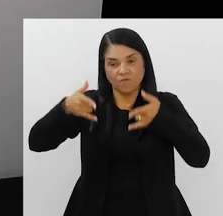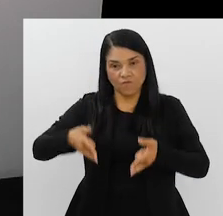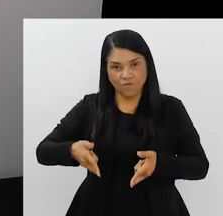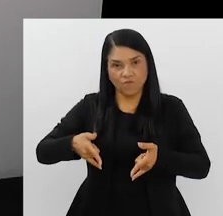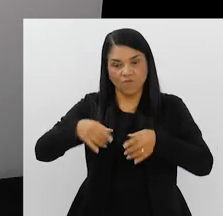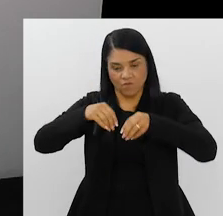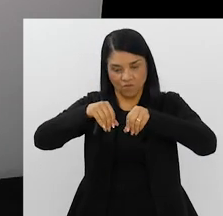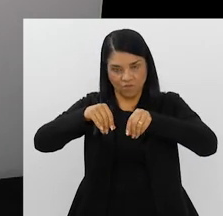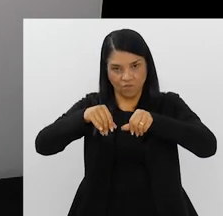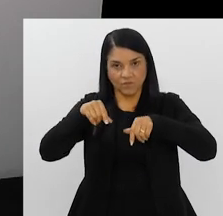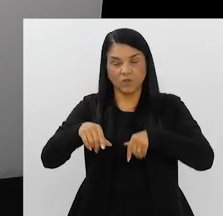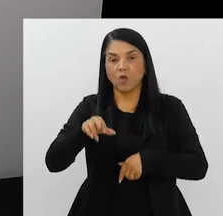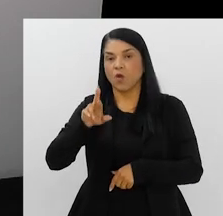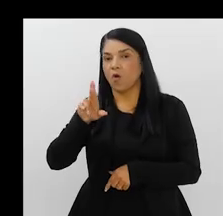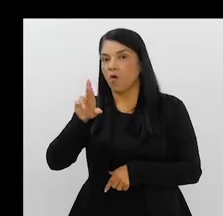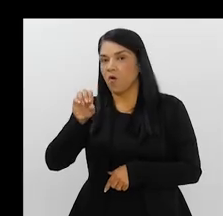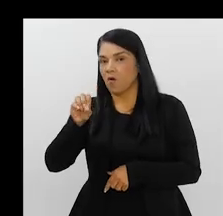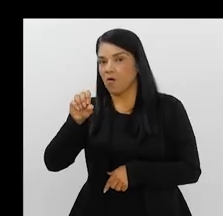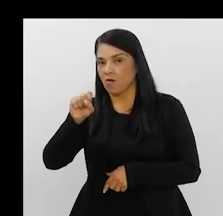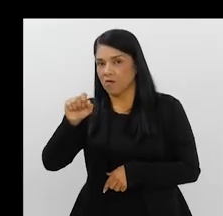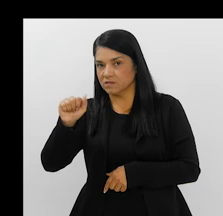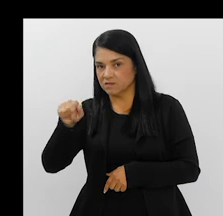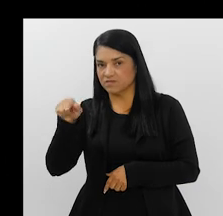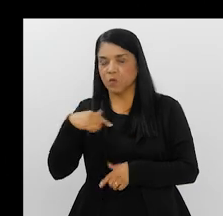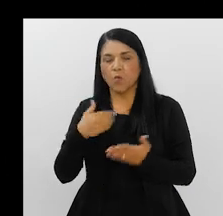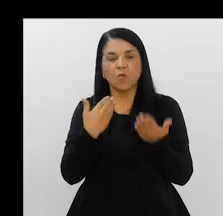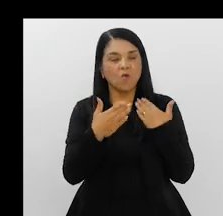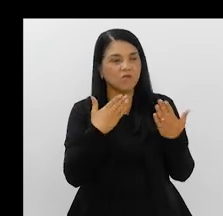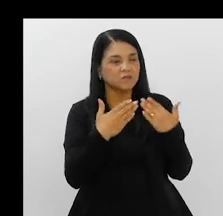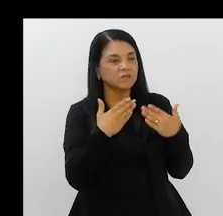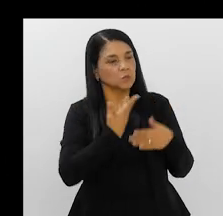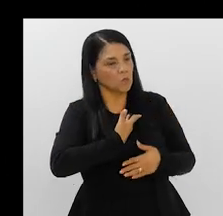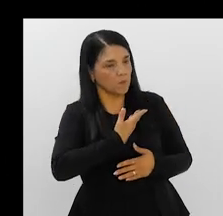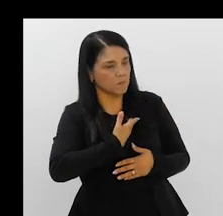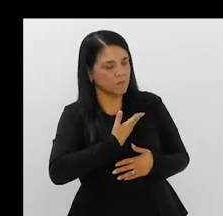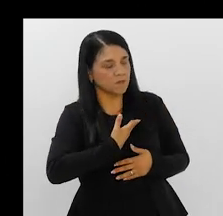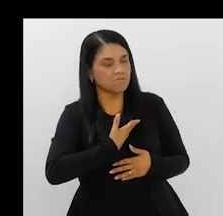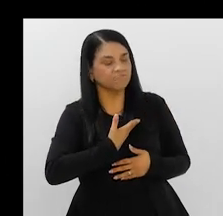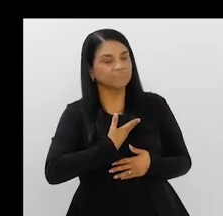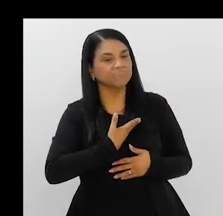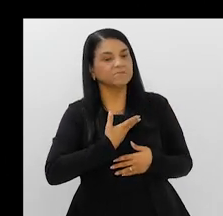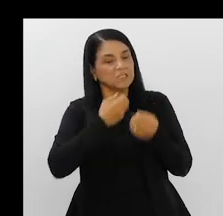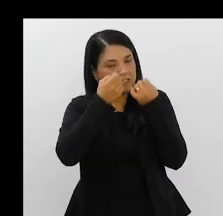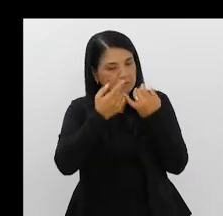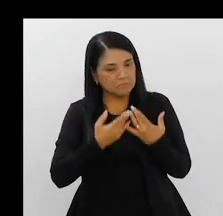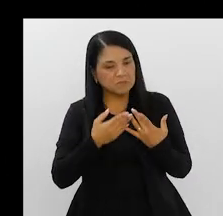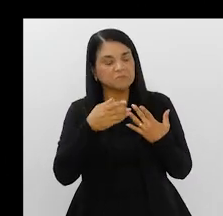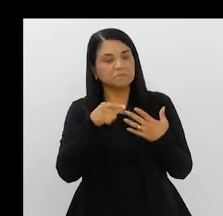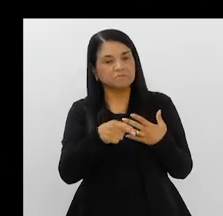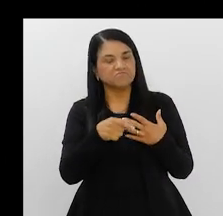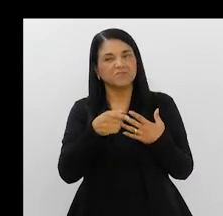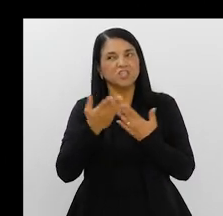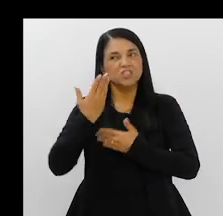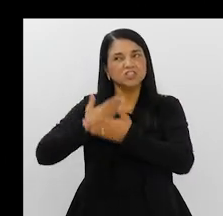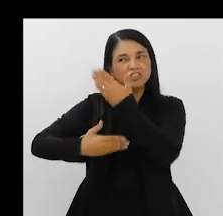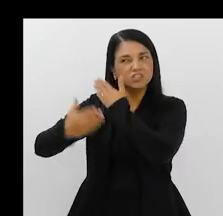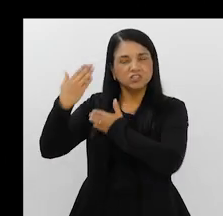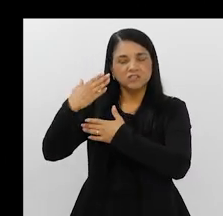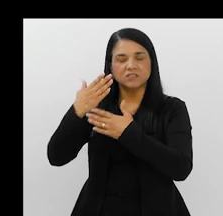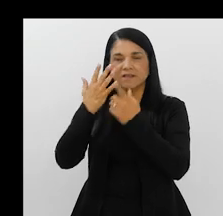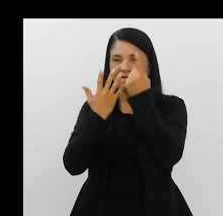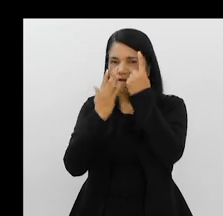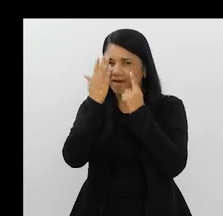né? Estava conversando com o Aidan. O Aidan falou justamente isso. Antigamente era muito mais...